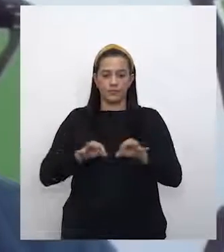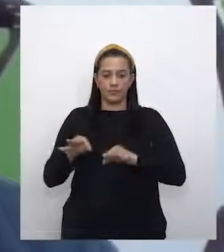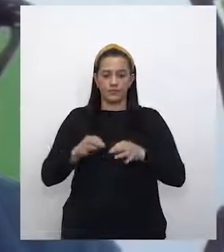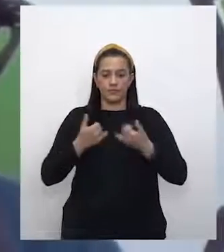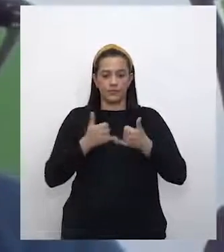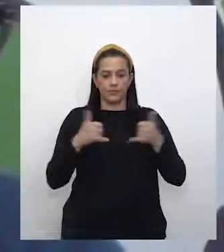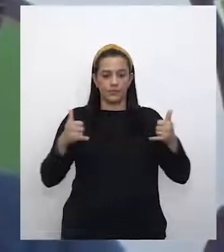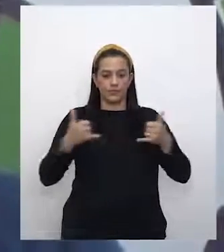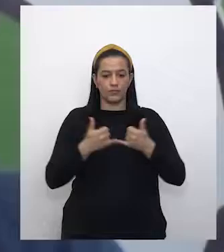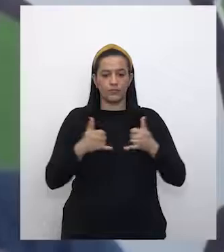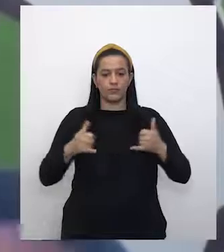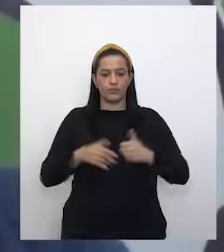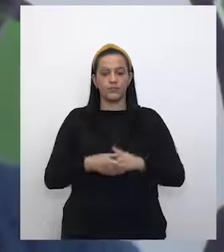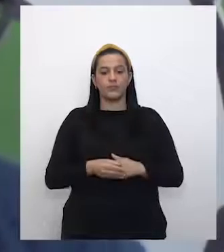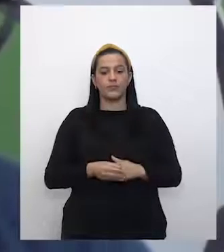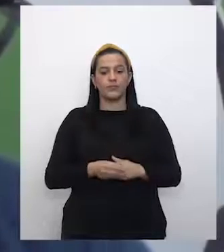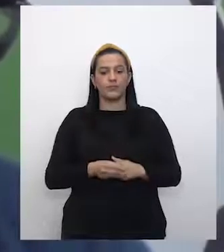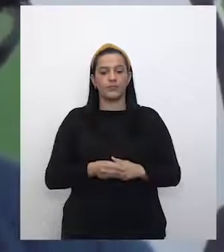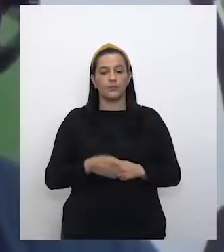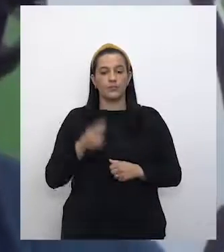elétrico, né? Então,